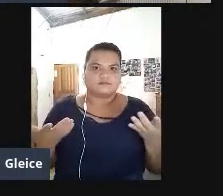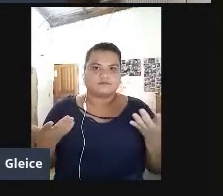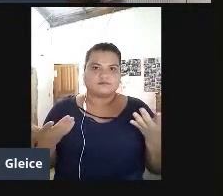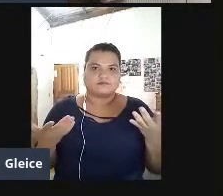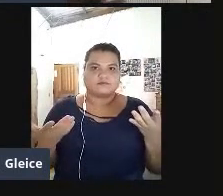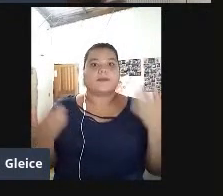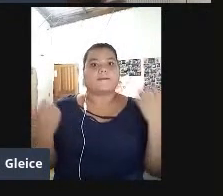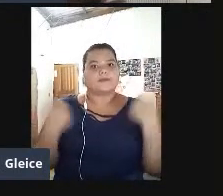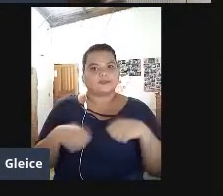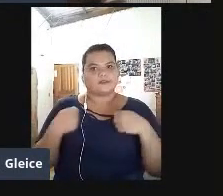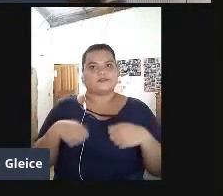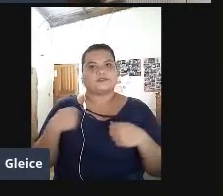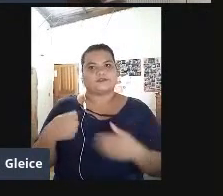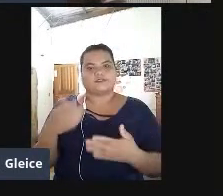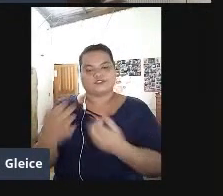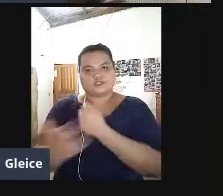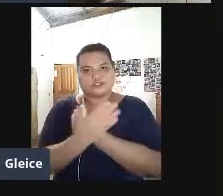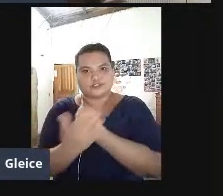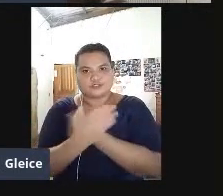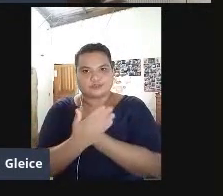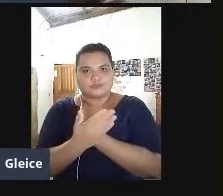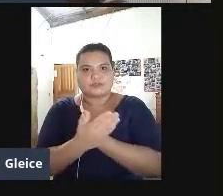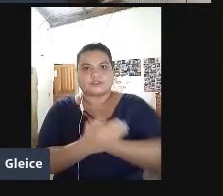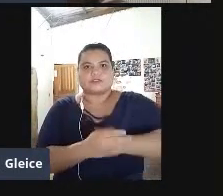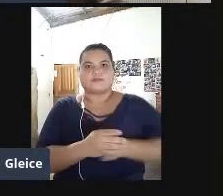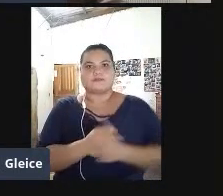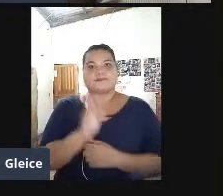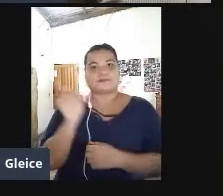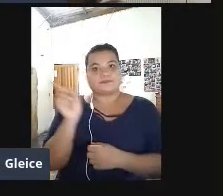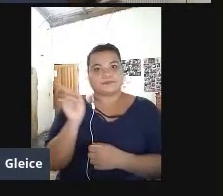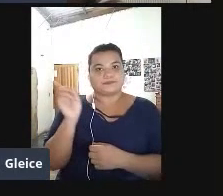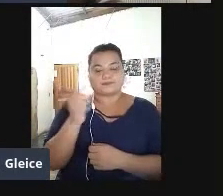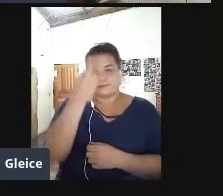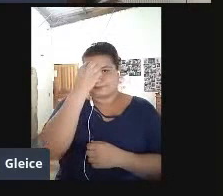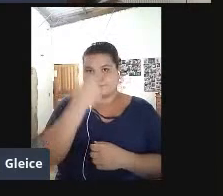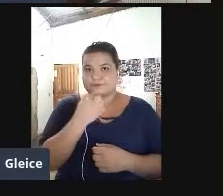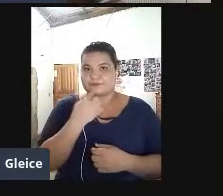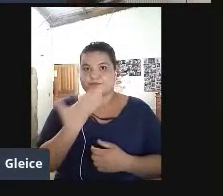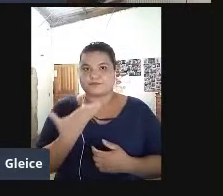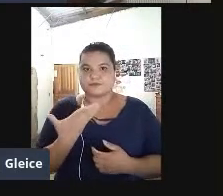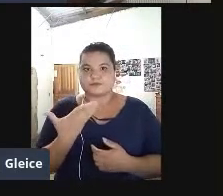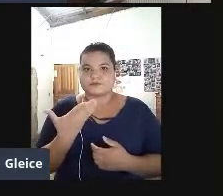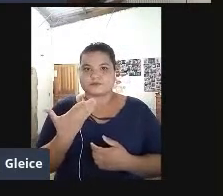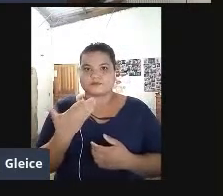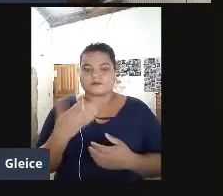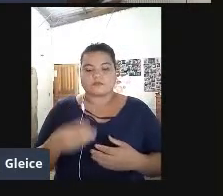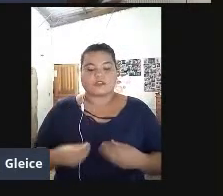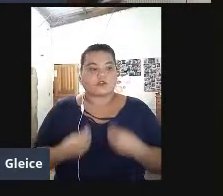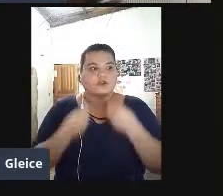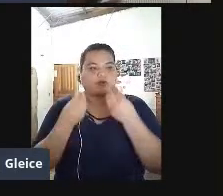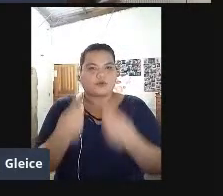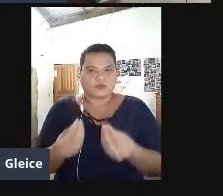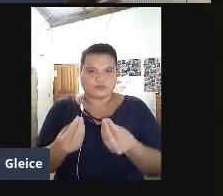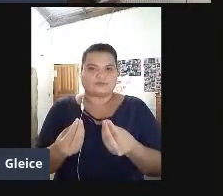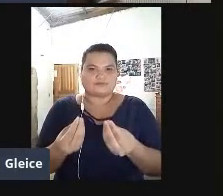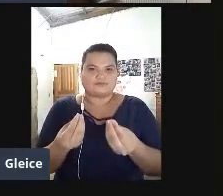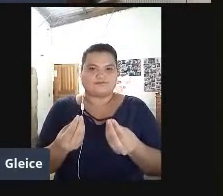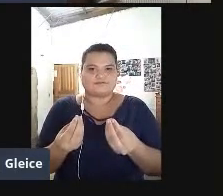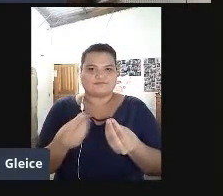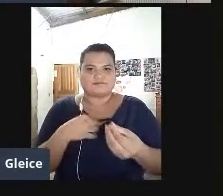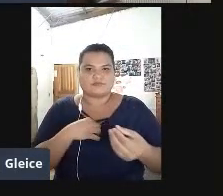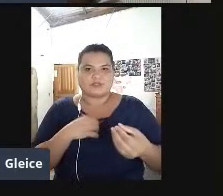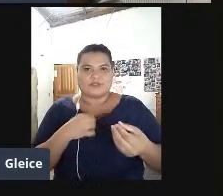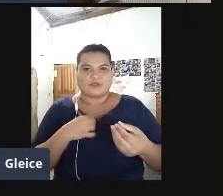também. Nessa imagem do centro, é uma doação de roupas para apicultores. Então, nós ganhamos aproximadamente